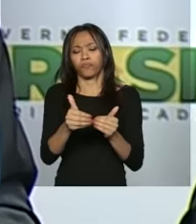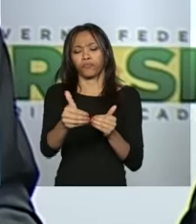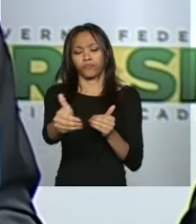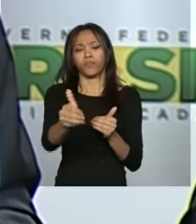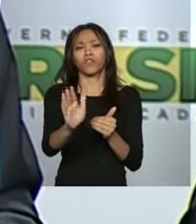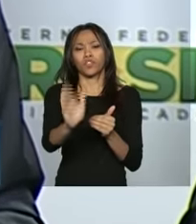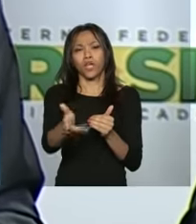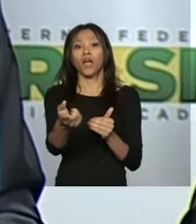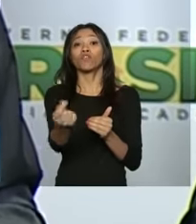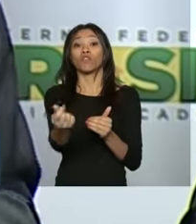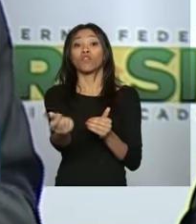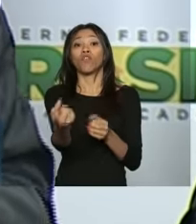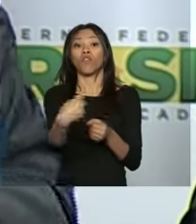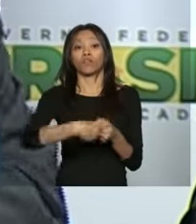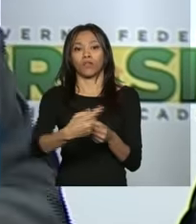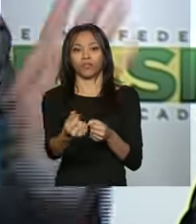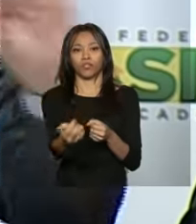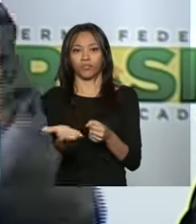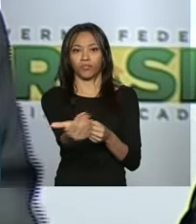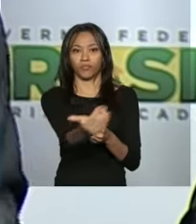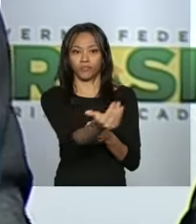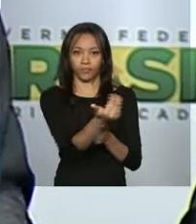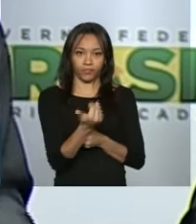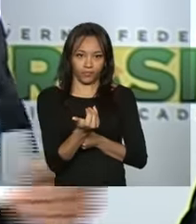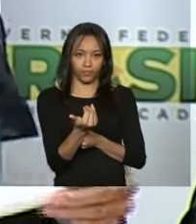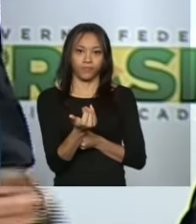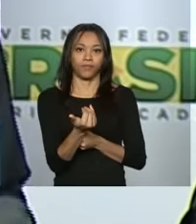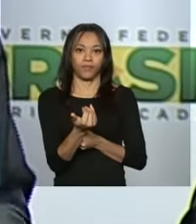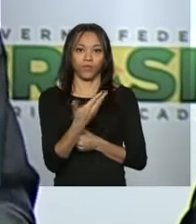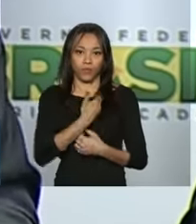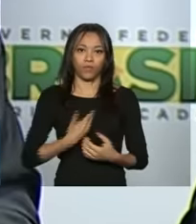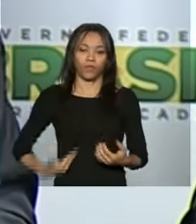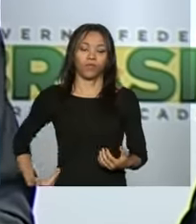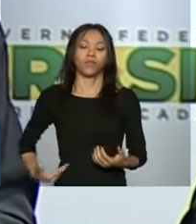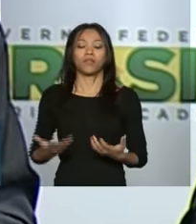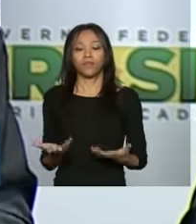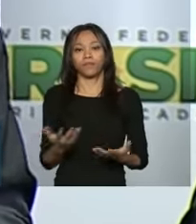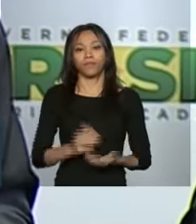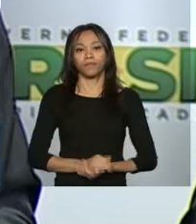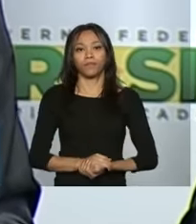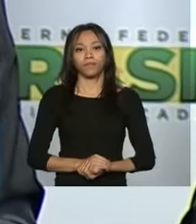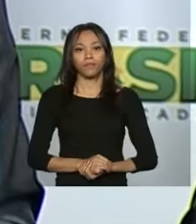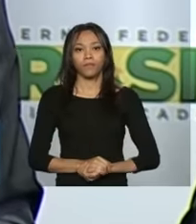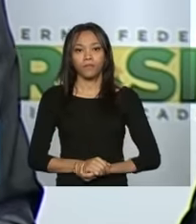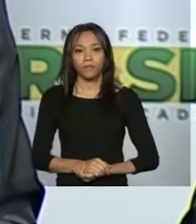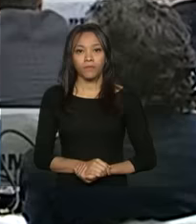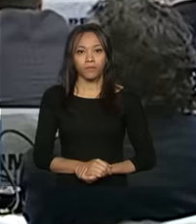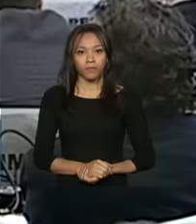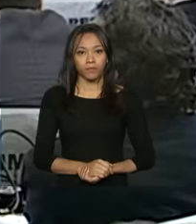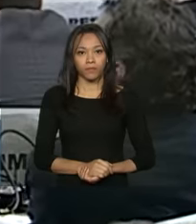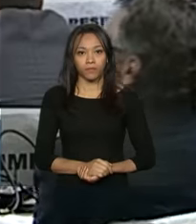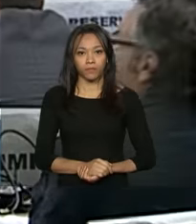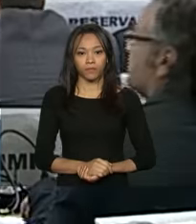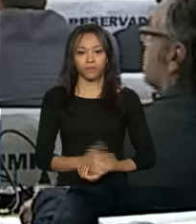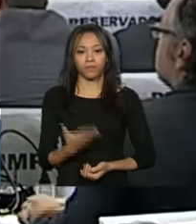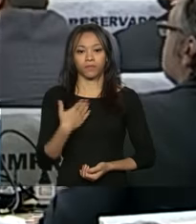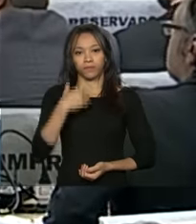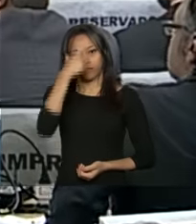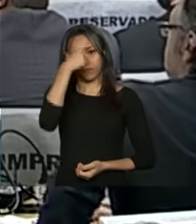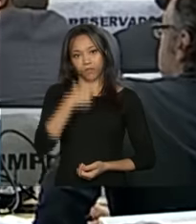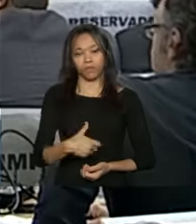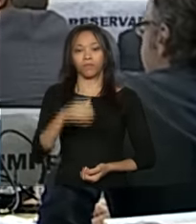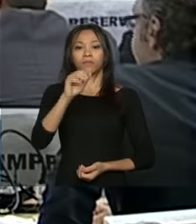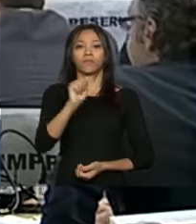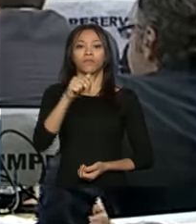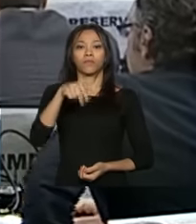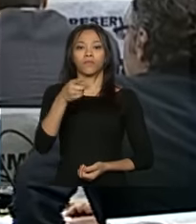cobrança do do ressarcimento o que no pede a gente continuar fazendo aquii pra frente André de Souza do Jornal Globo